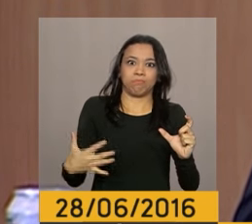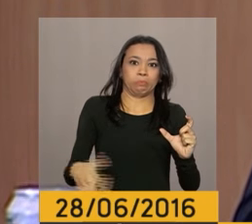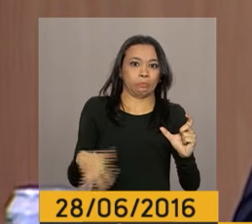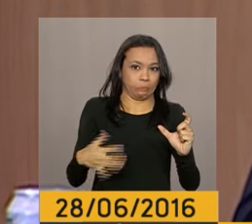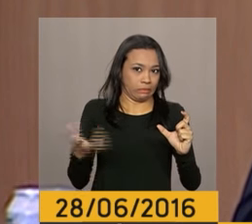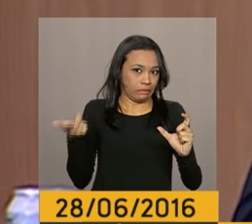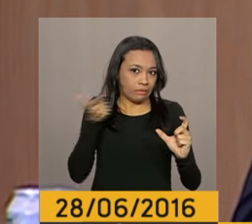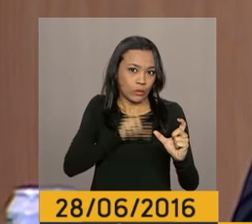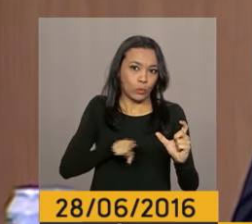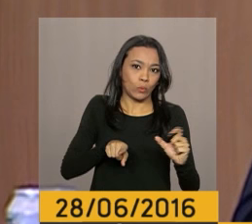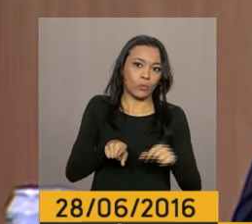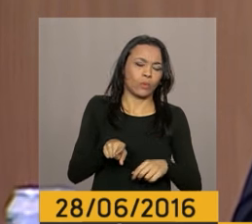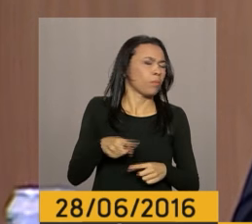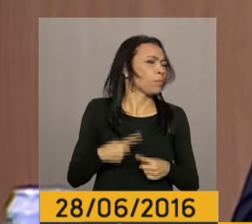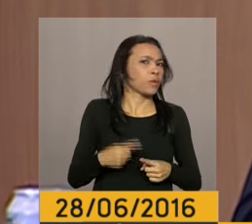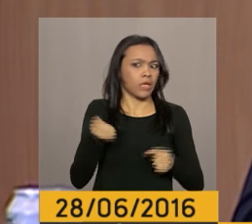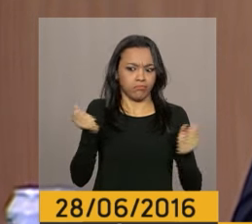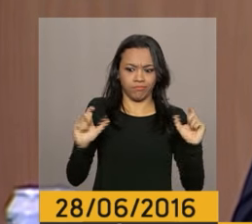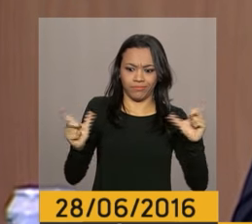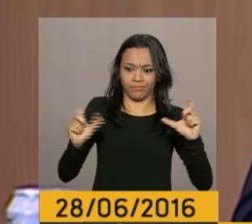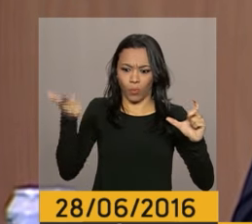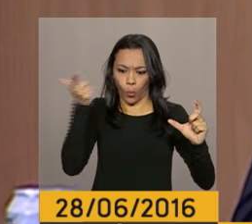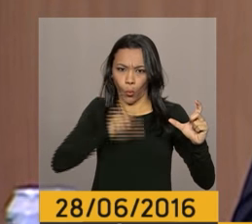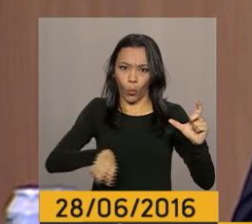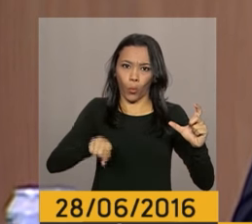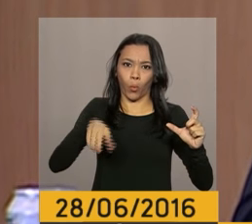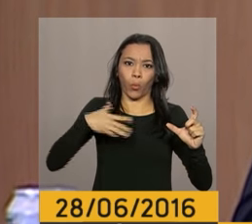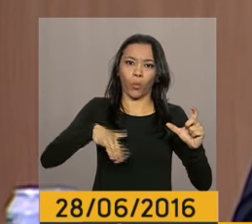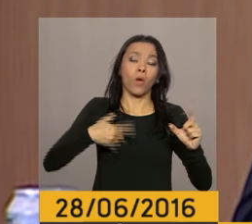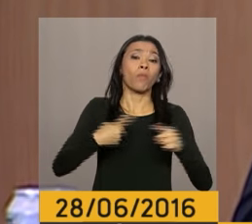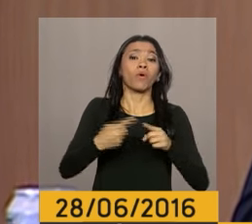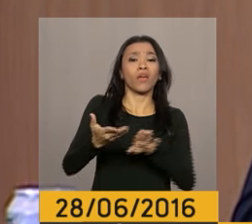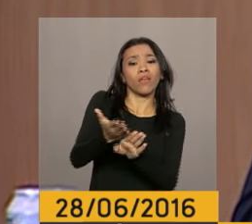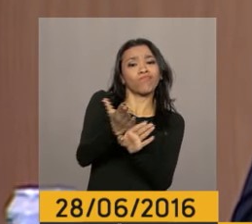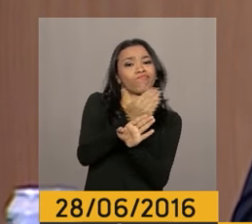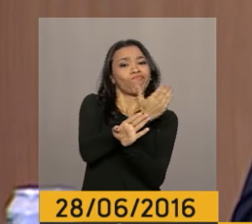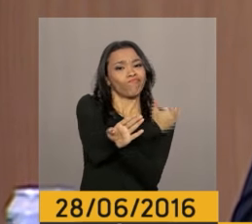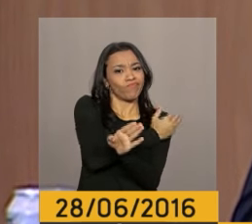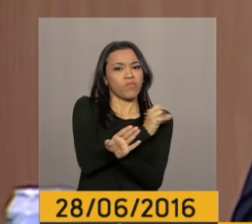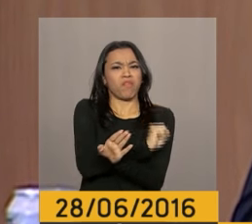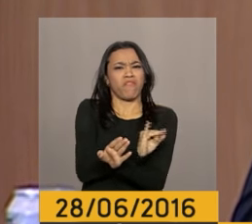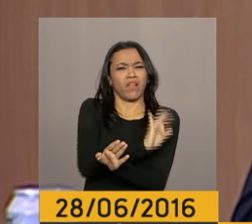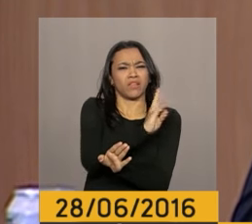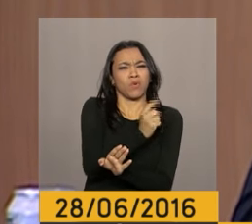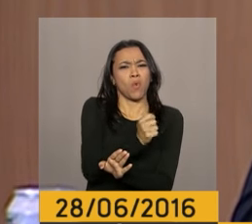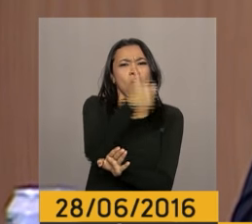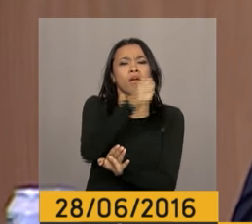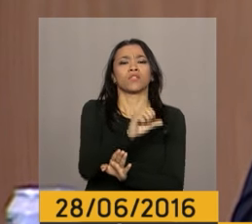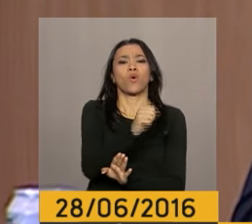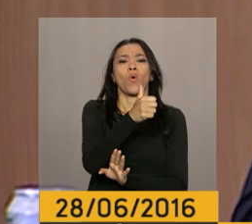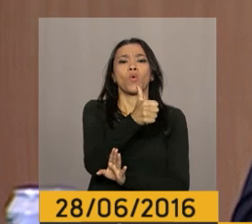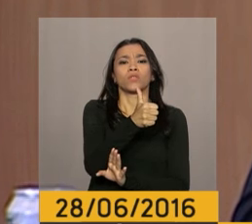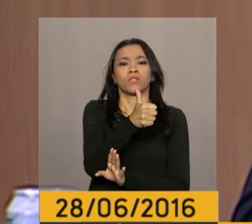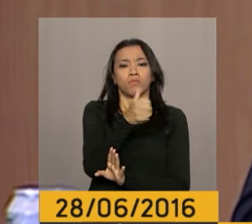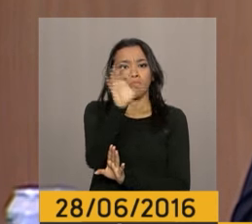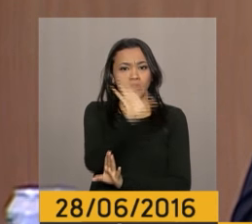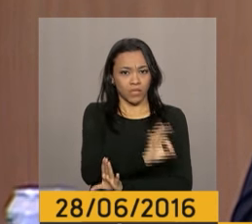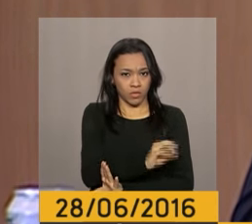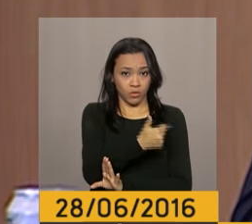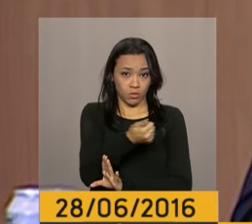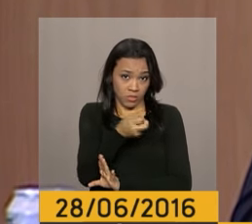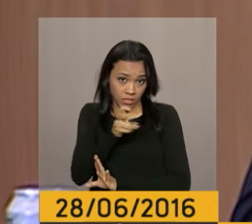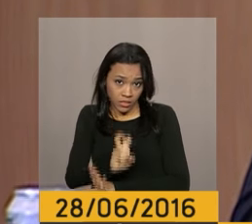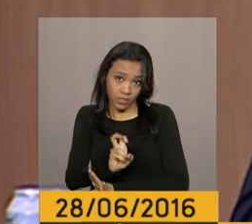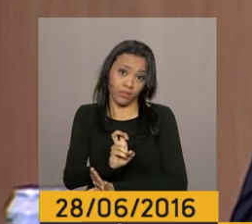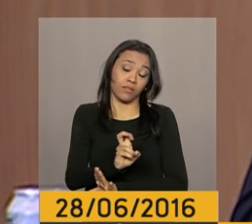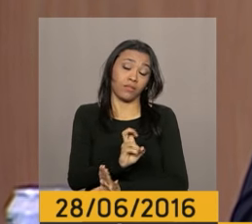tempo. Ambiciosa porque viemos de uma inflação de quase 11% em 2015,